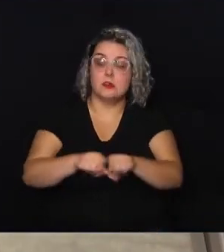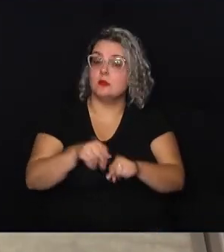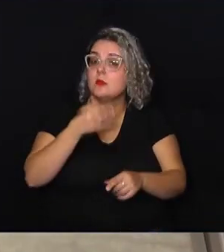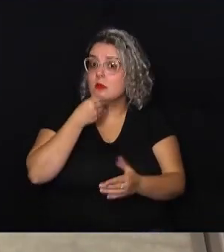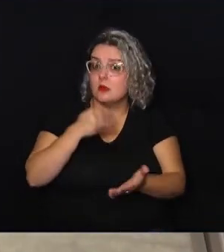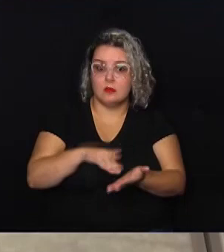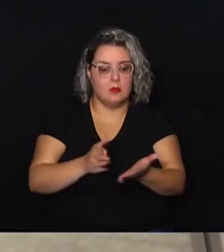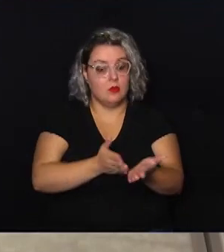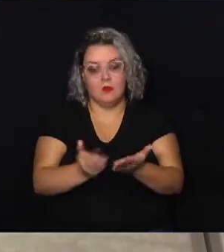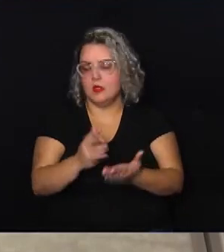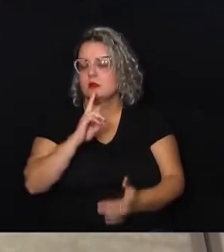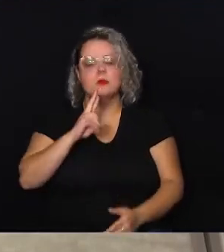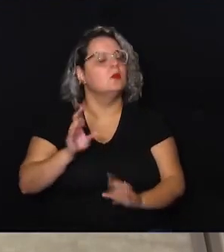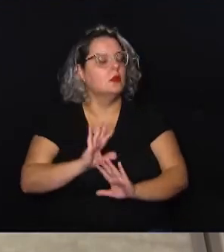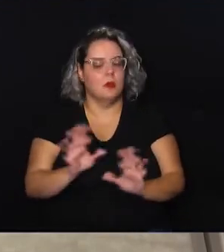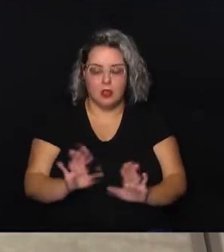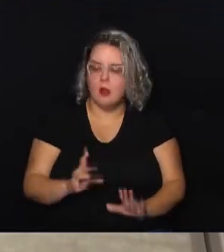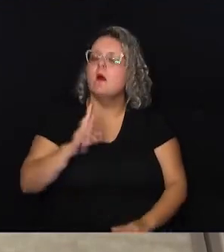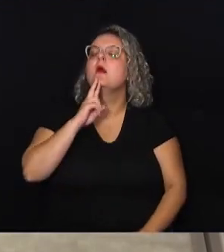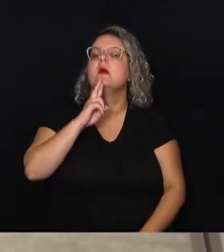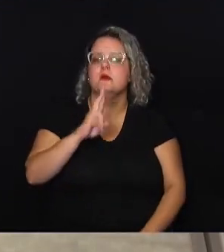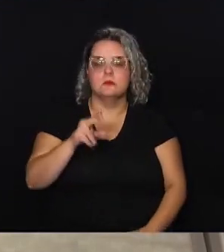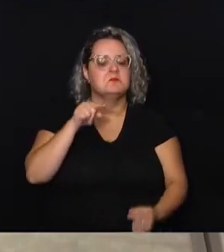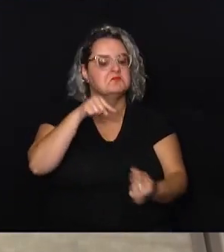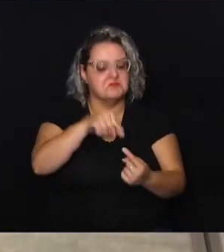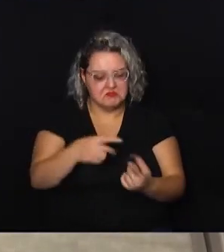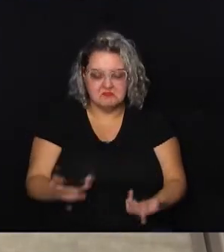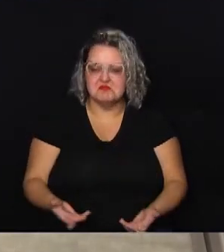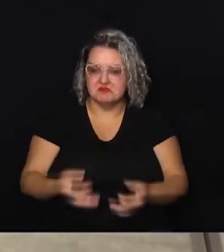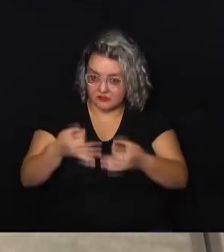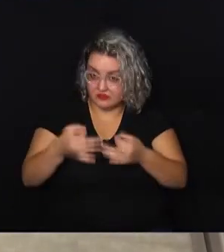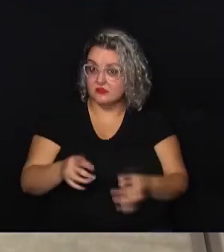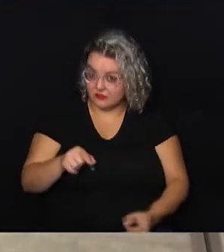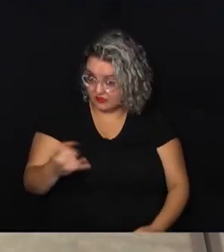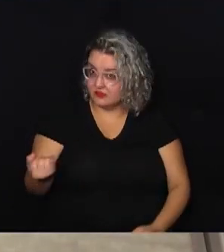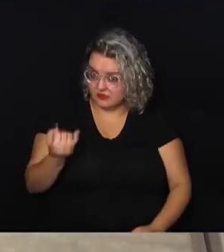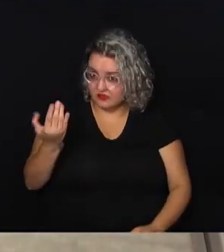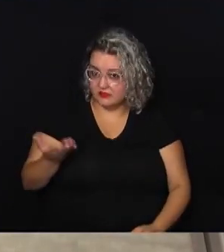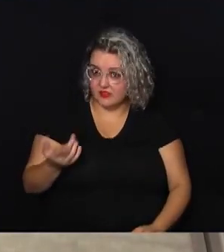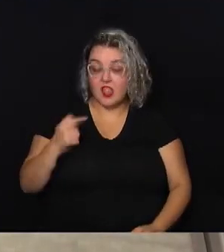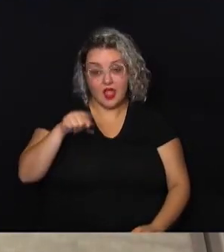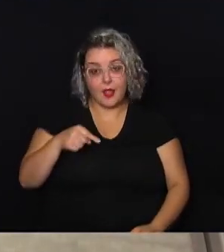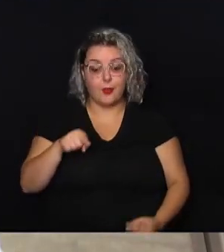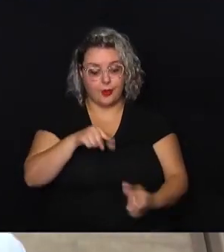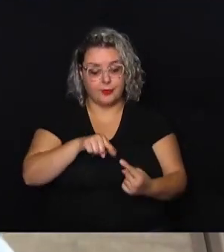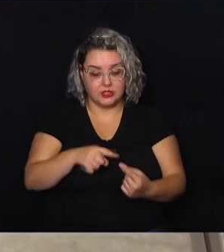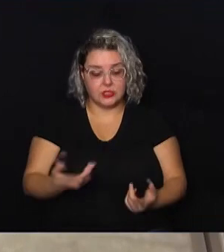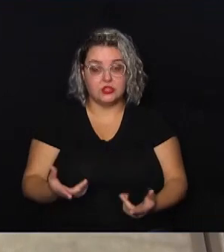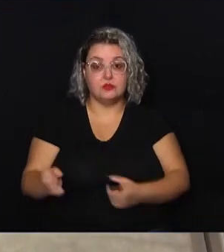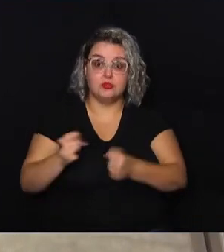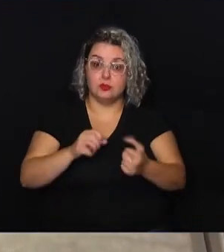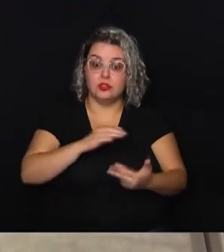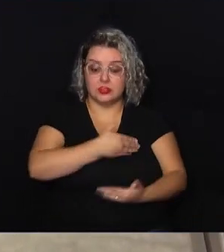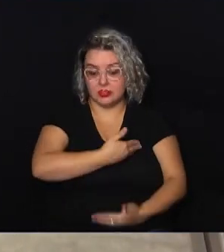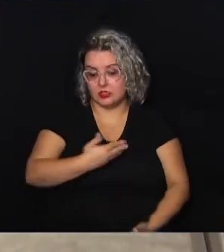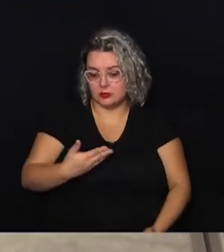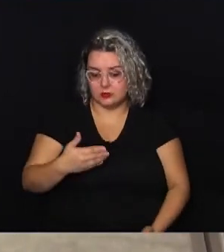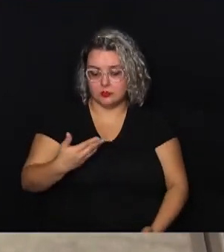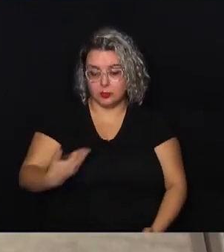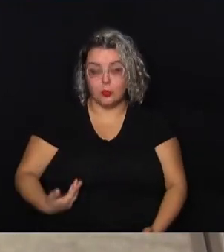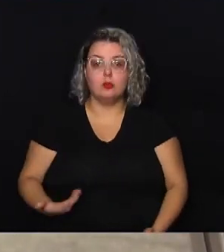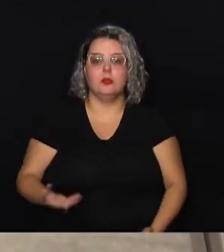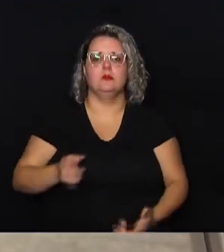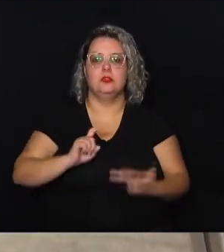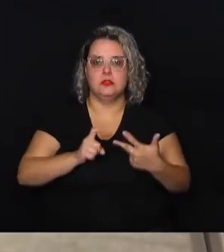eles fugiram na resposta, eles foram muito objetivos, e isso eu acho que é importante. É o poder público, né, o executivo, dentro